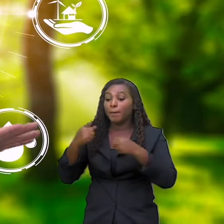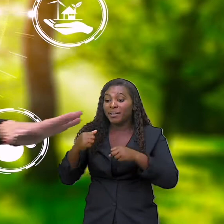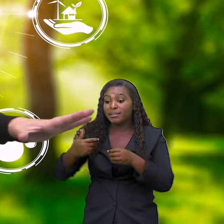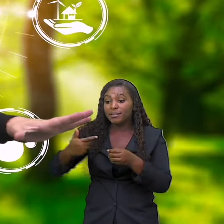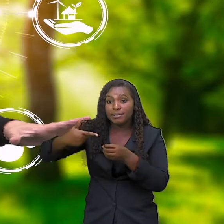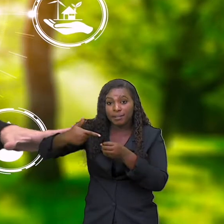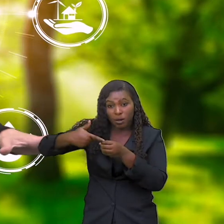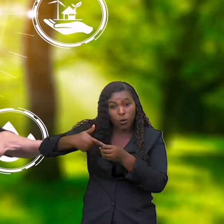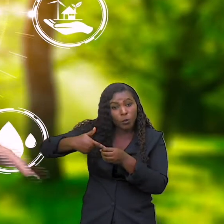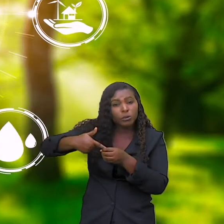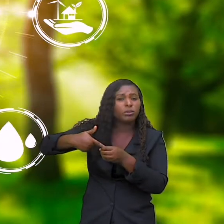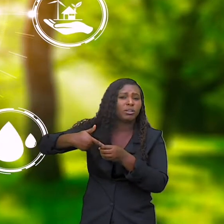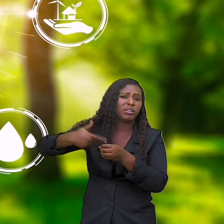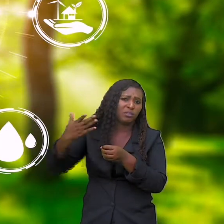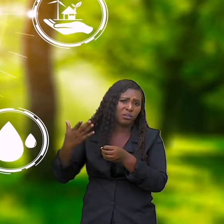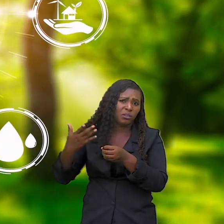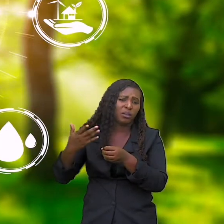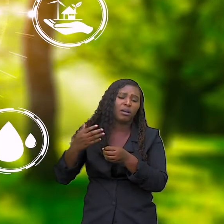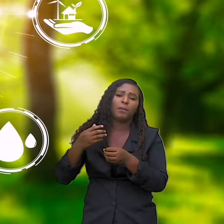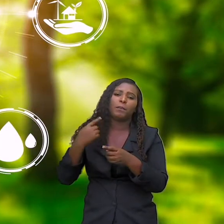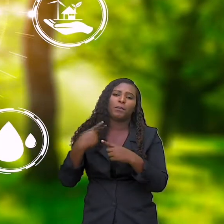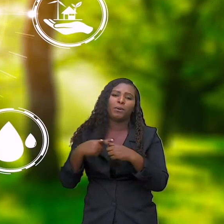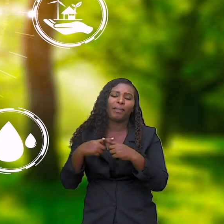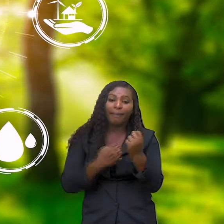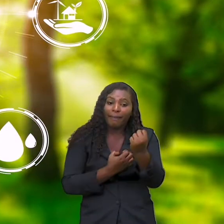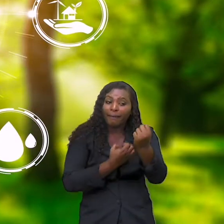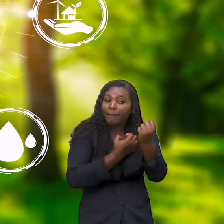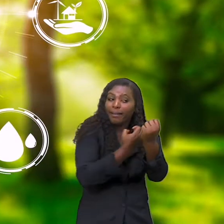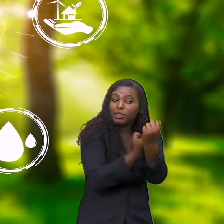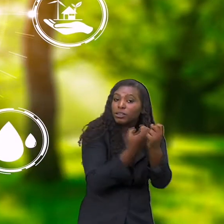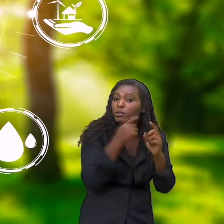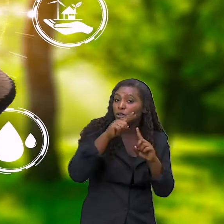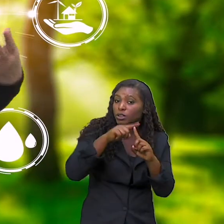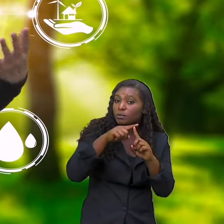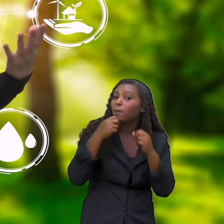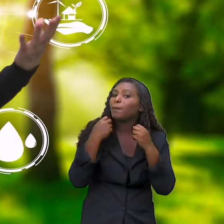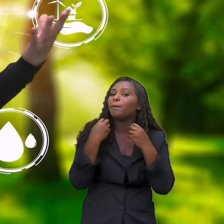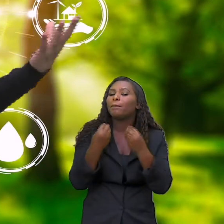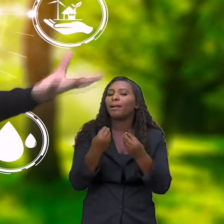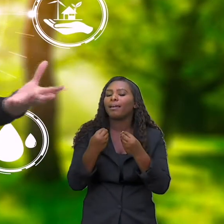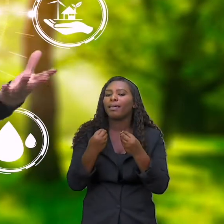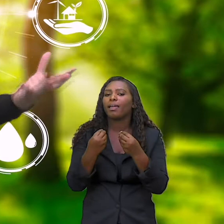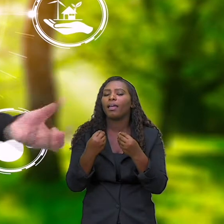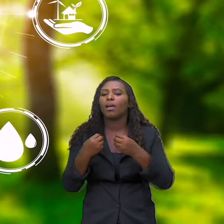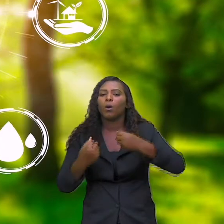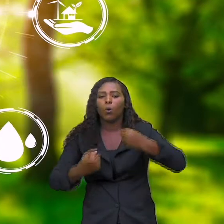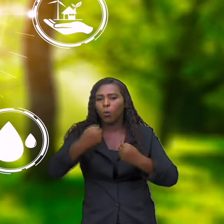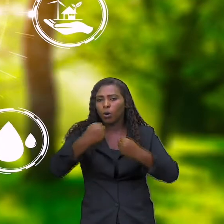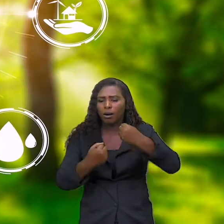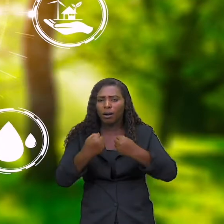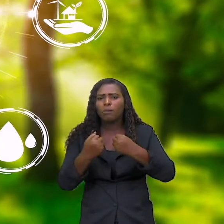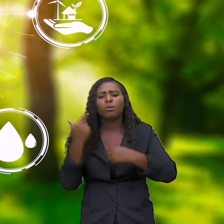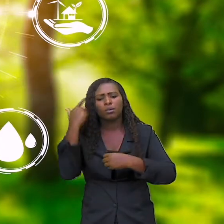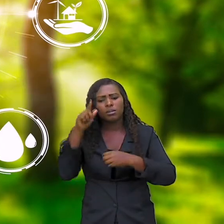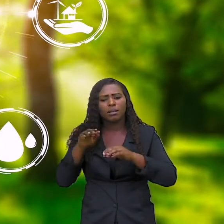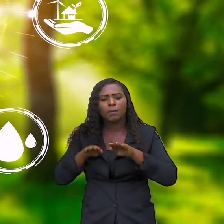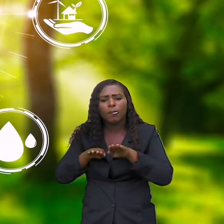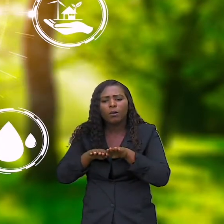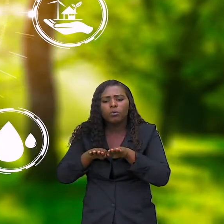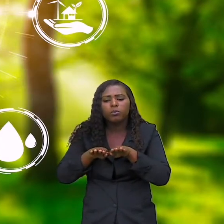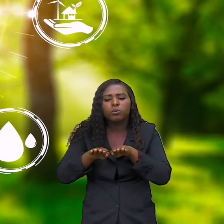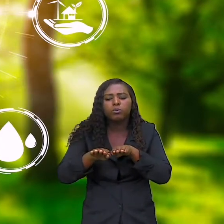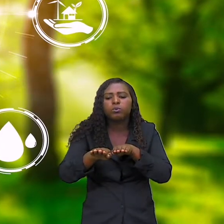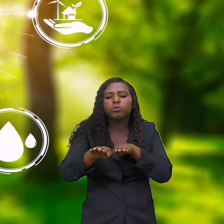que ele funcione, não é mesmo? Vários tipos de indústria também obtêm energia para